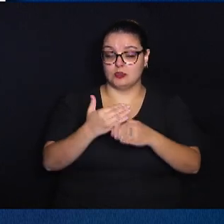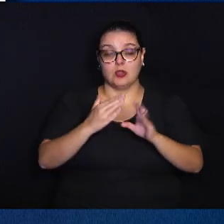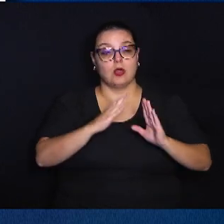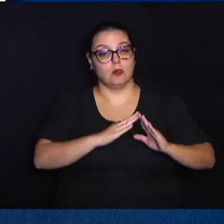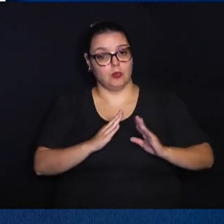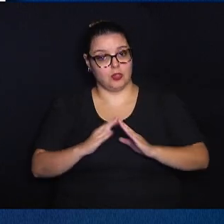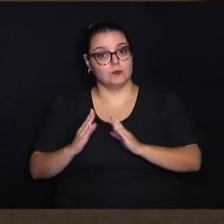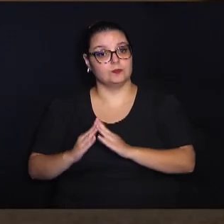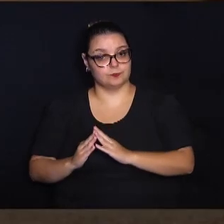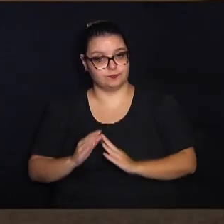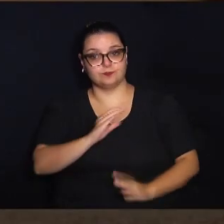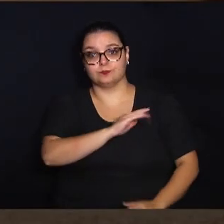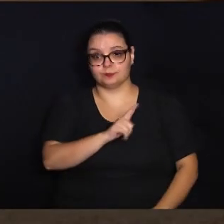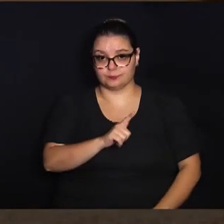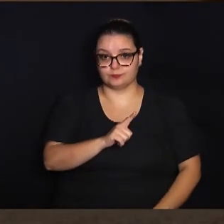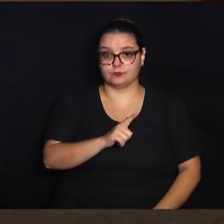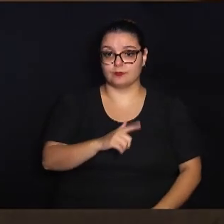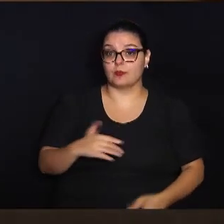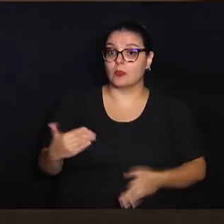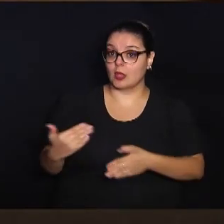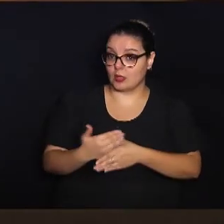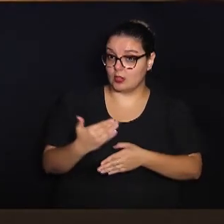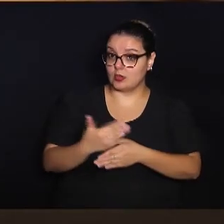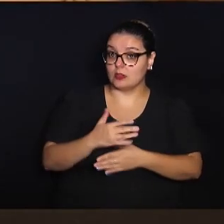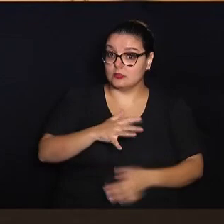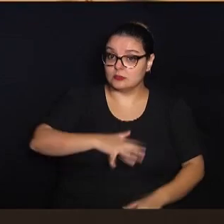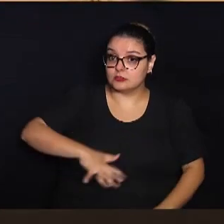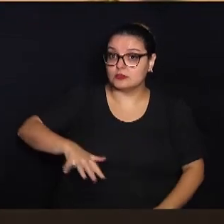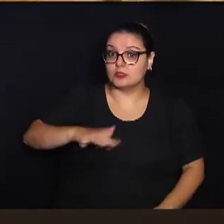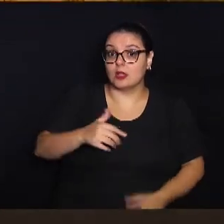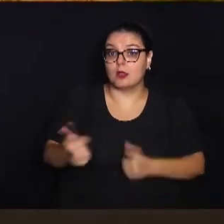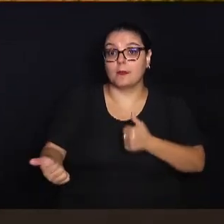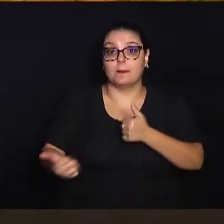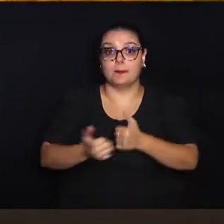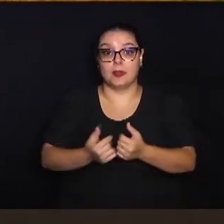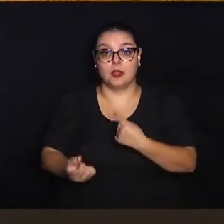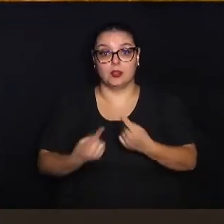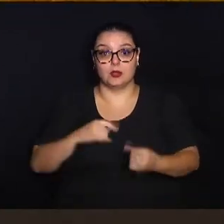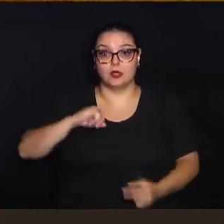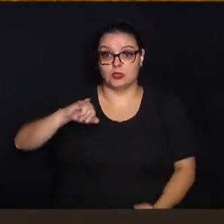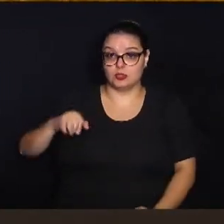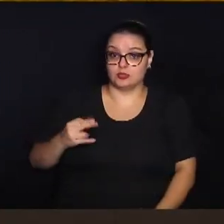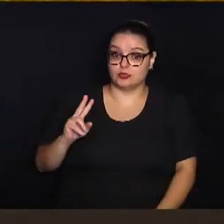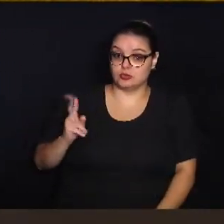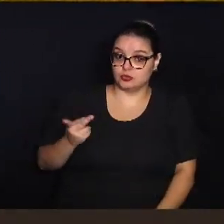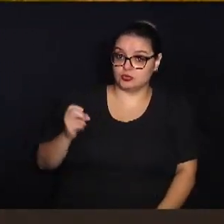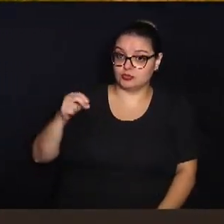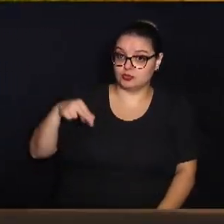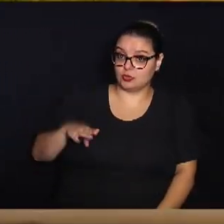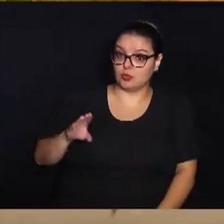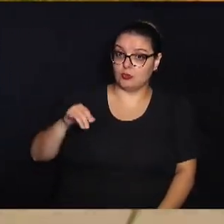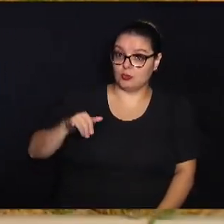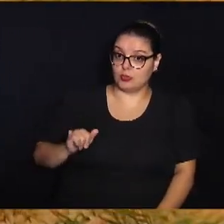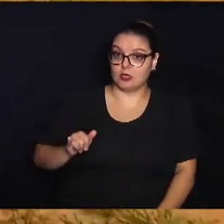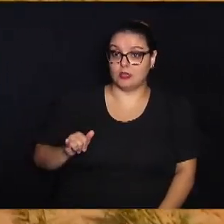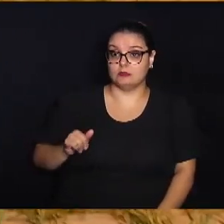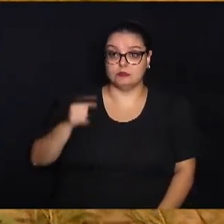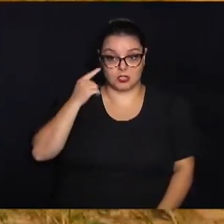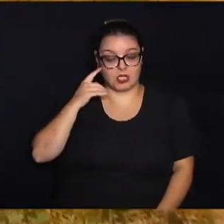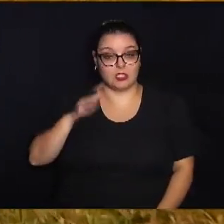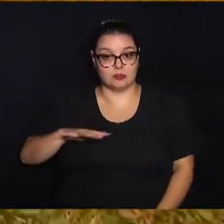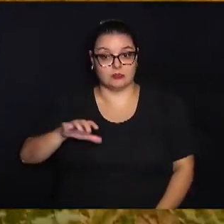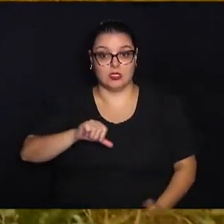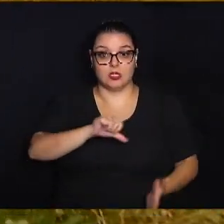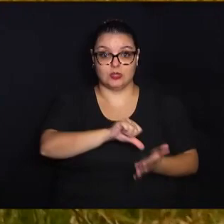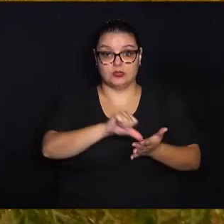habitacionais no Campo Grande. O empreendimento ficará localizado próximo à Avenida John Boy do Lope e a previsão é de que as